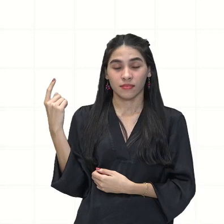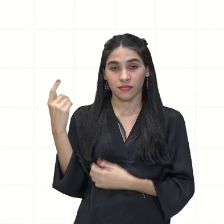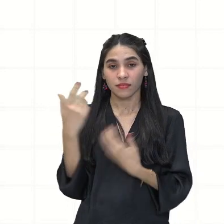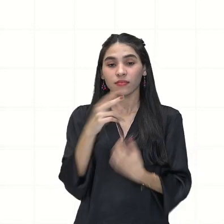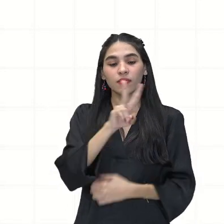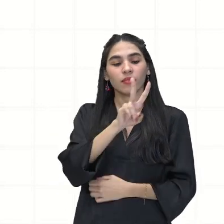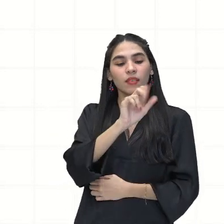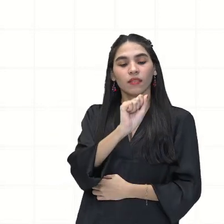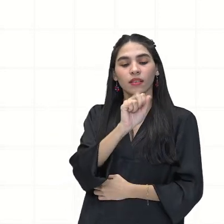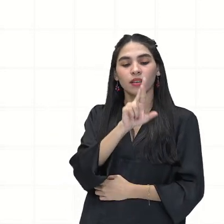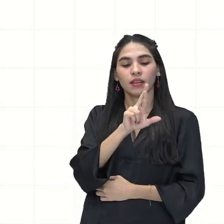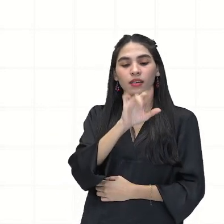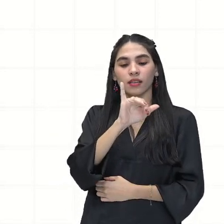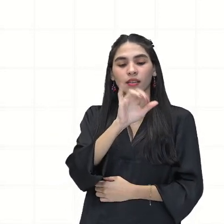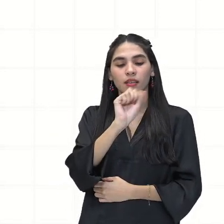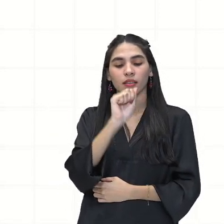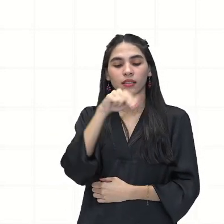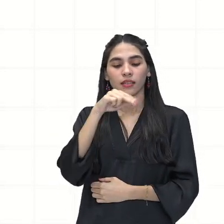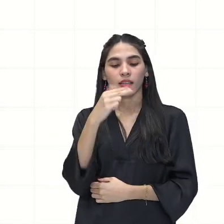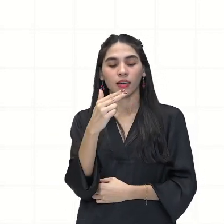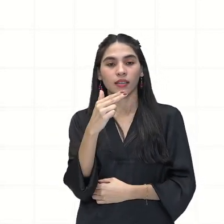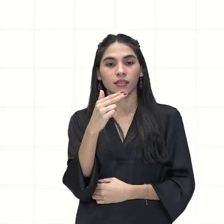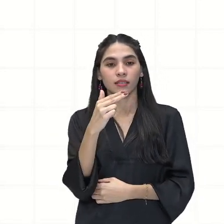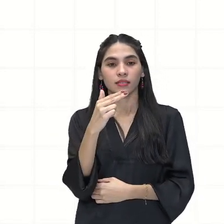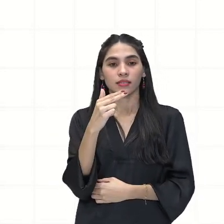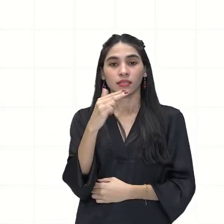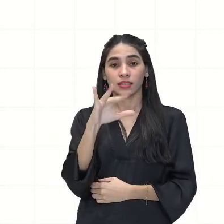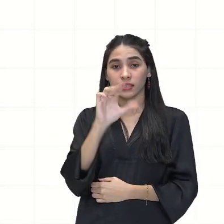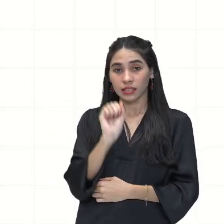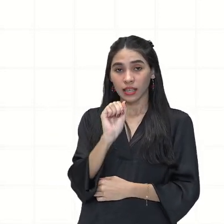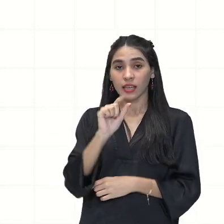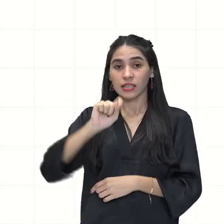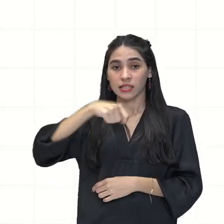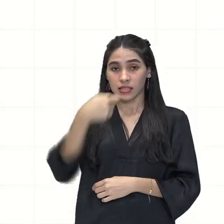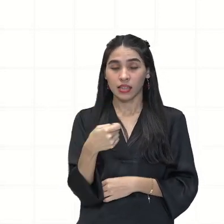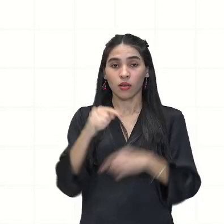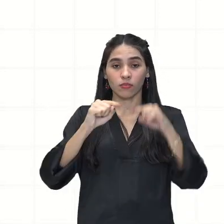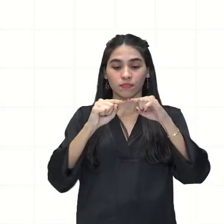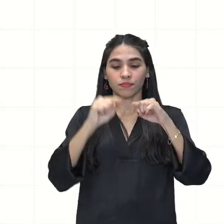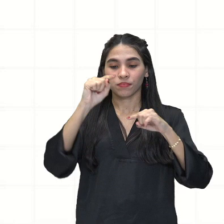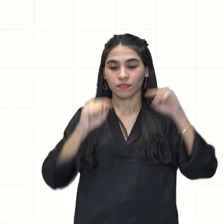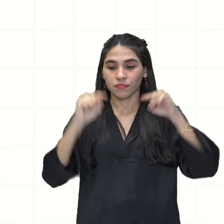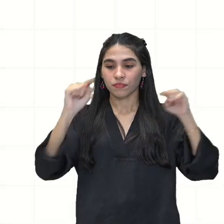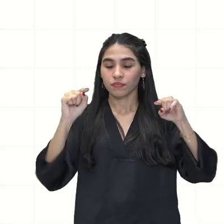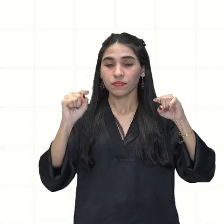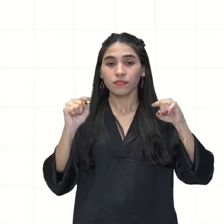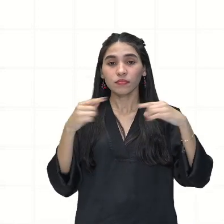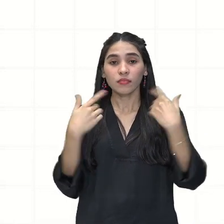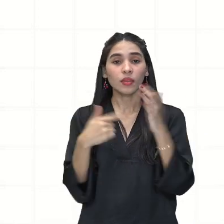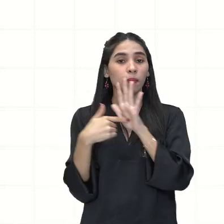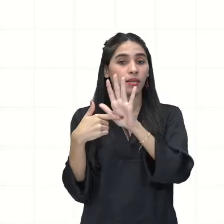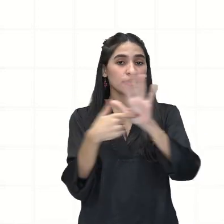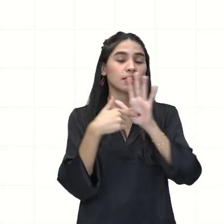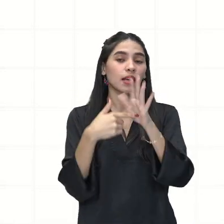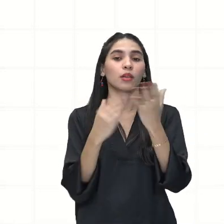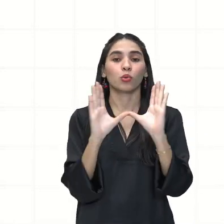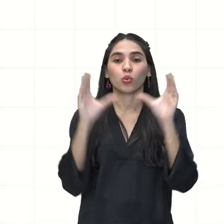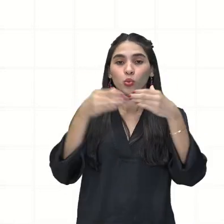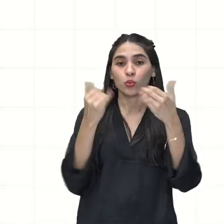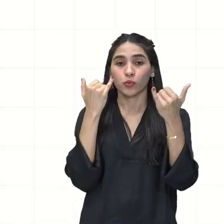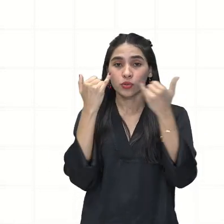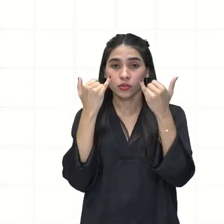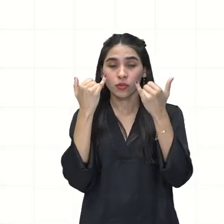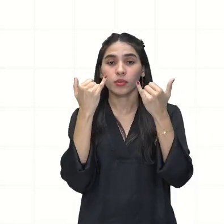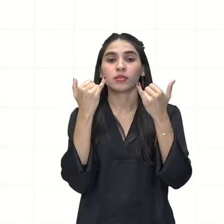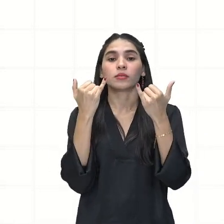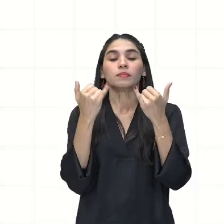questão da variância, né? Então, dado um conjunto de dados, a variância é uma medida de dispersão que mostra,